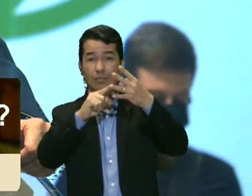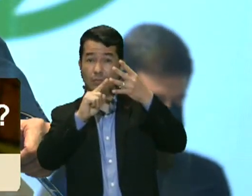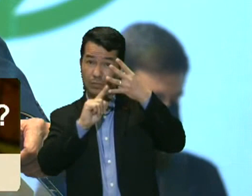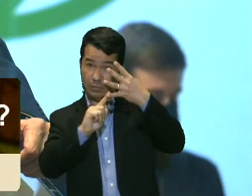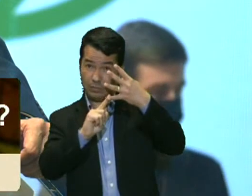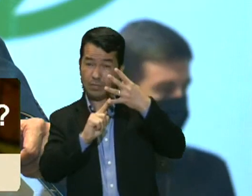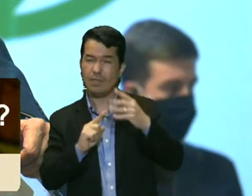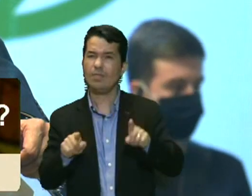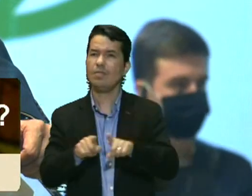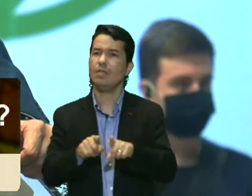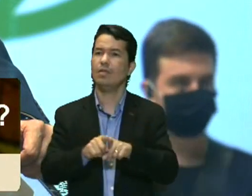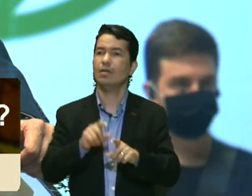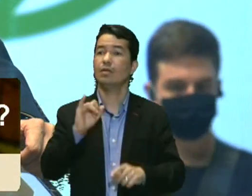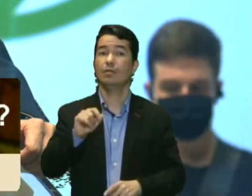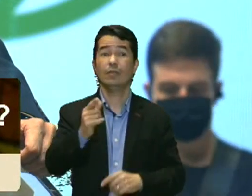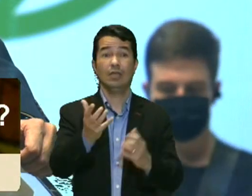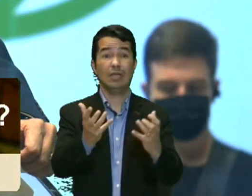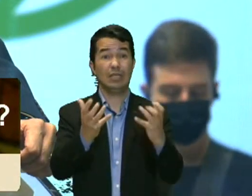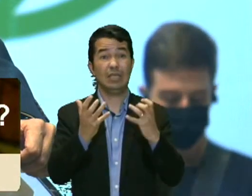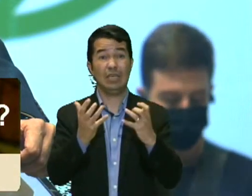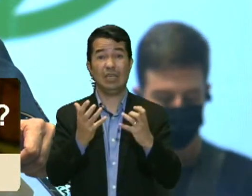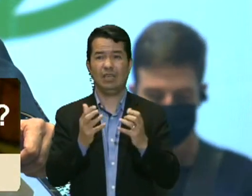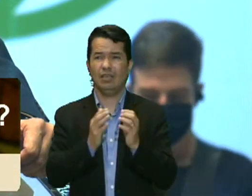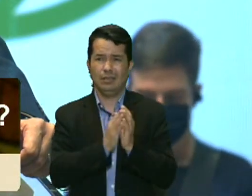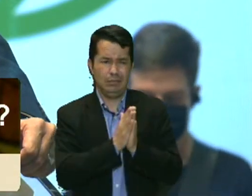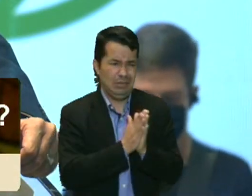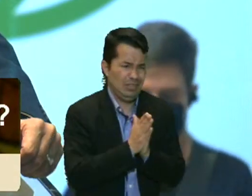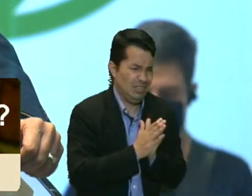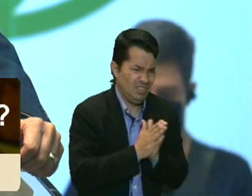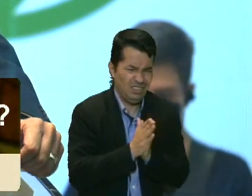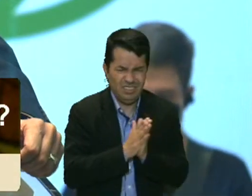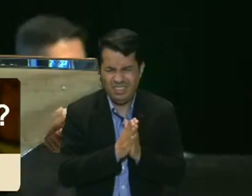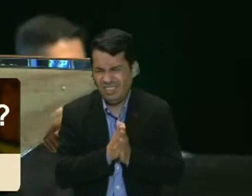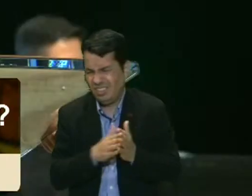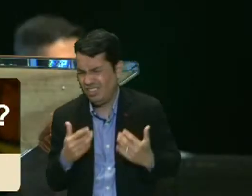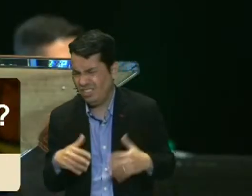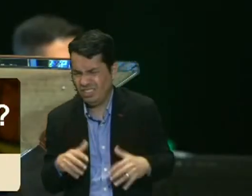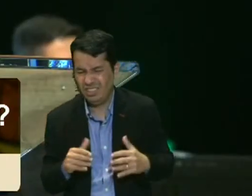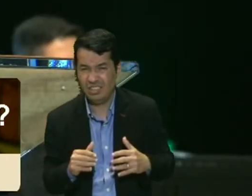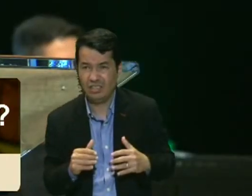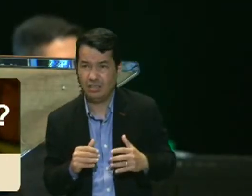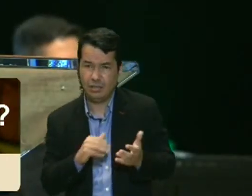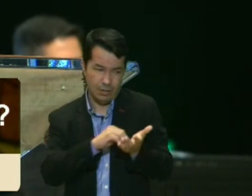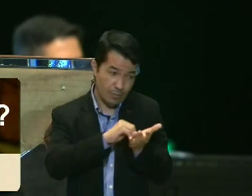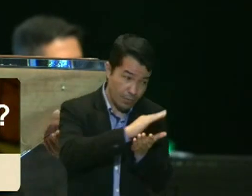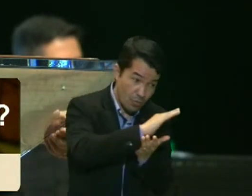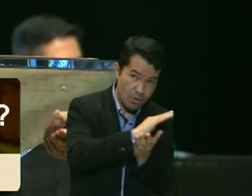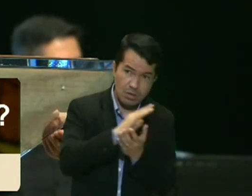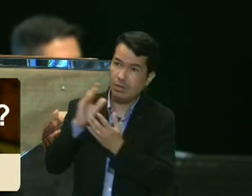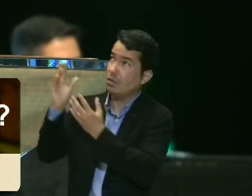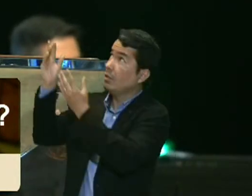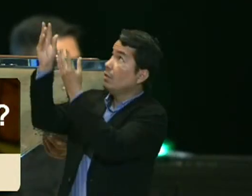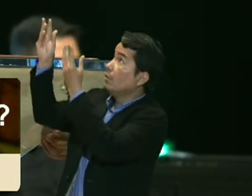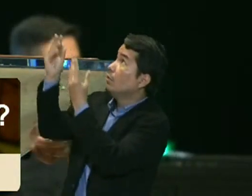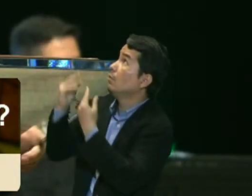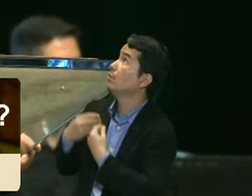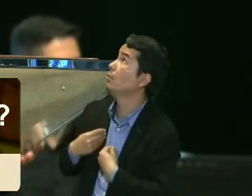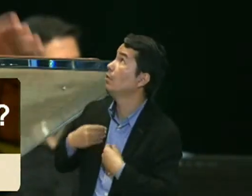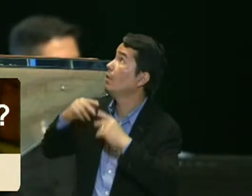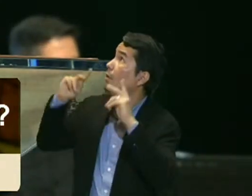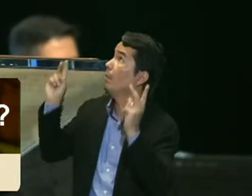se você quer trocar a ansiedade pela paz que excede todo entendimento, isso significa o